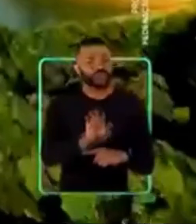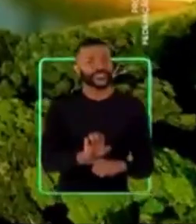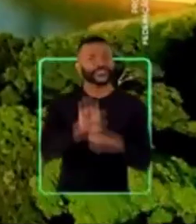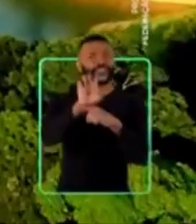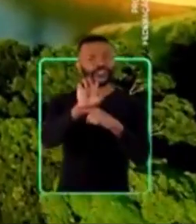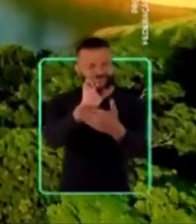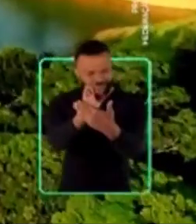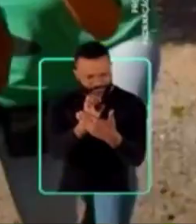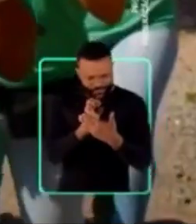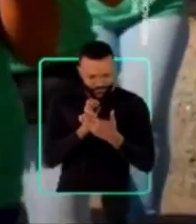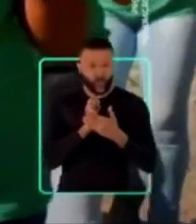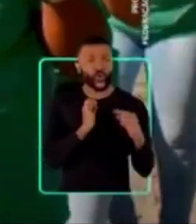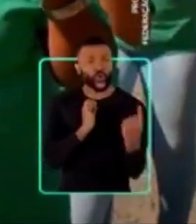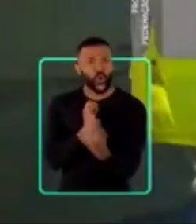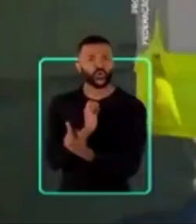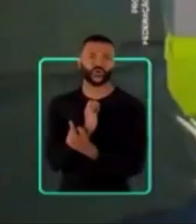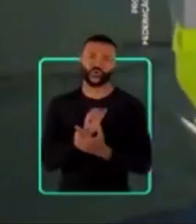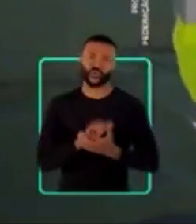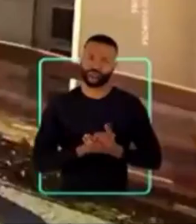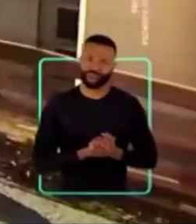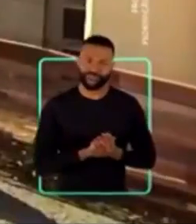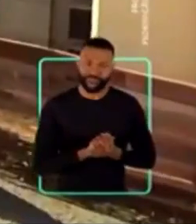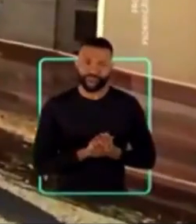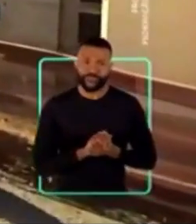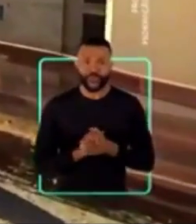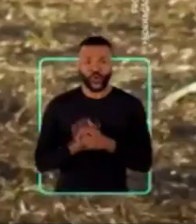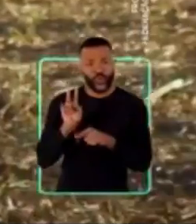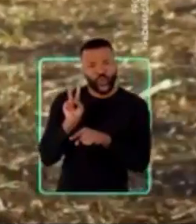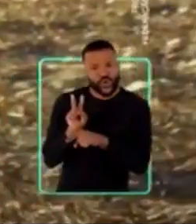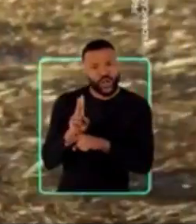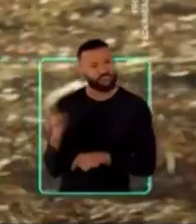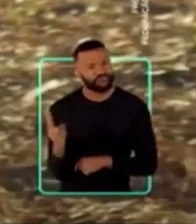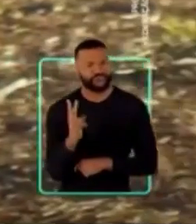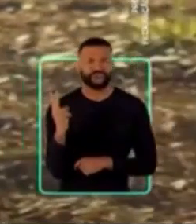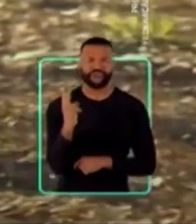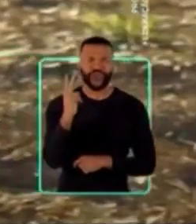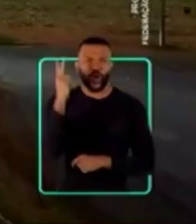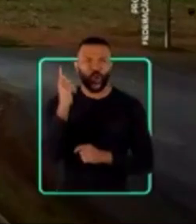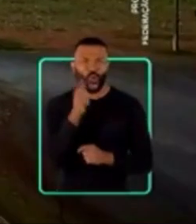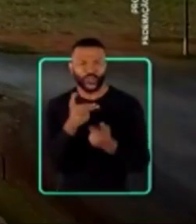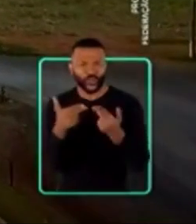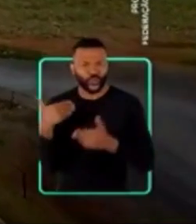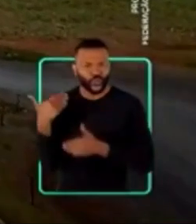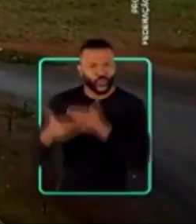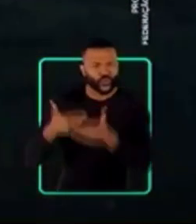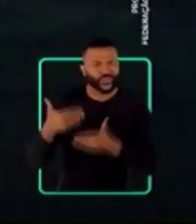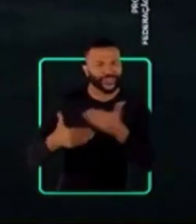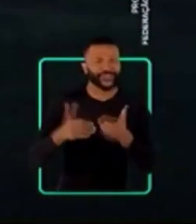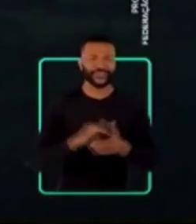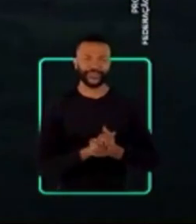estado continuar sendo nosso estado. De preservar nossos valores e nossas conquistas.